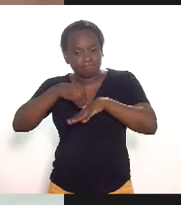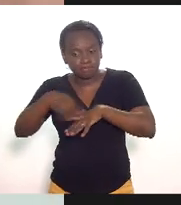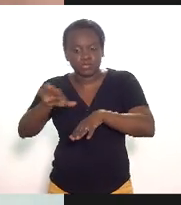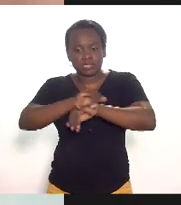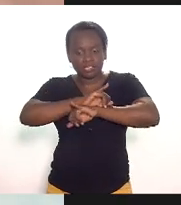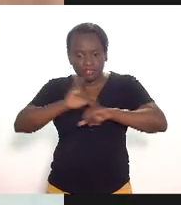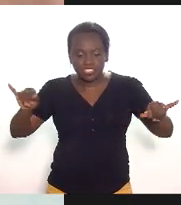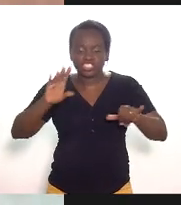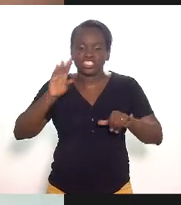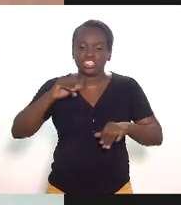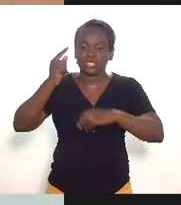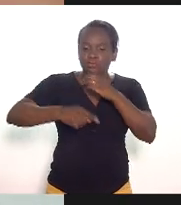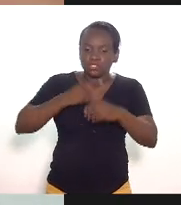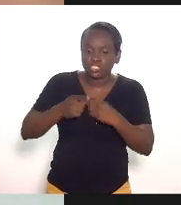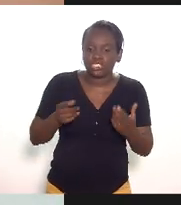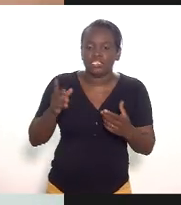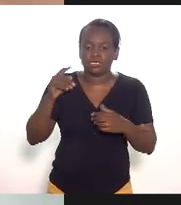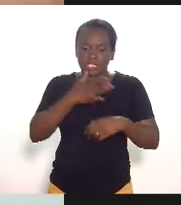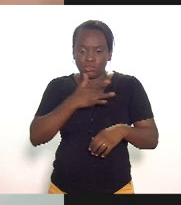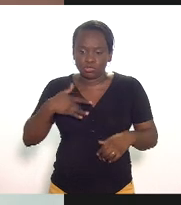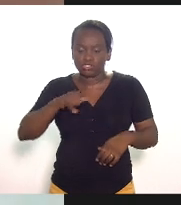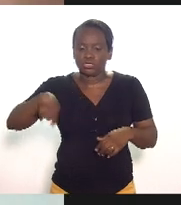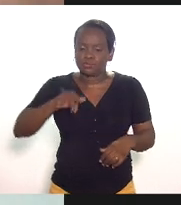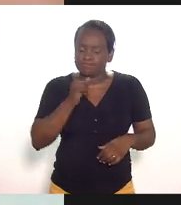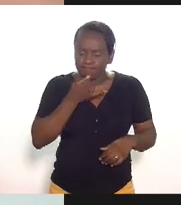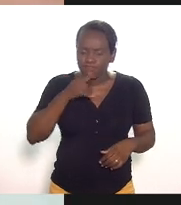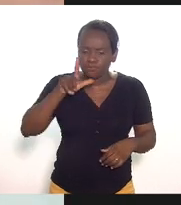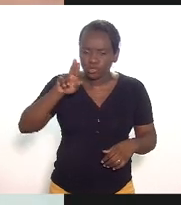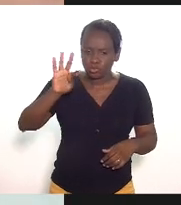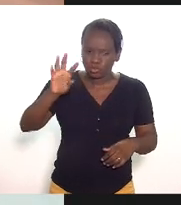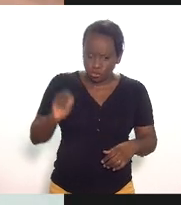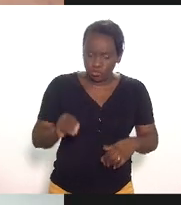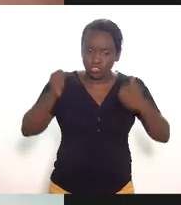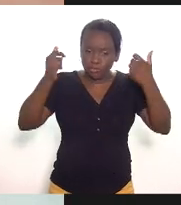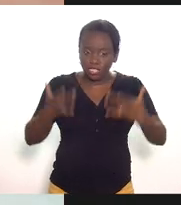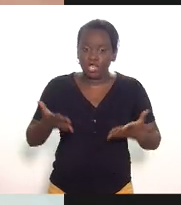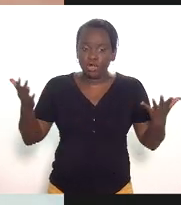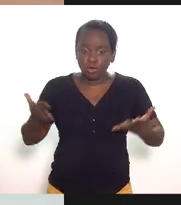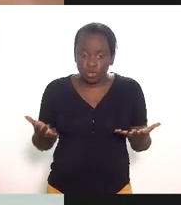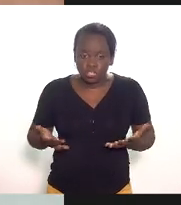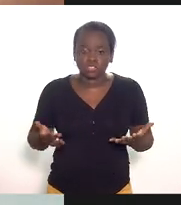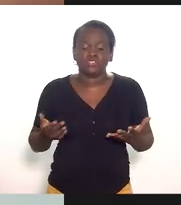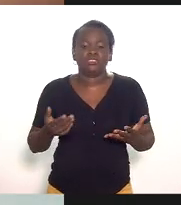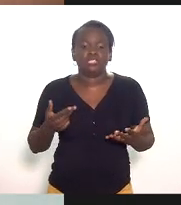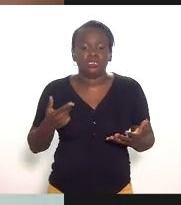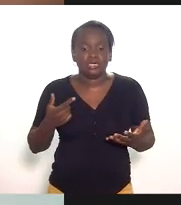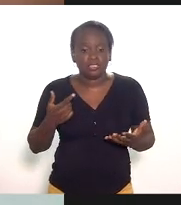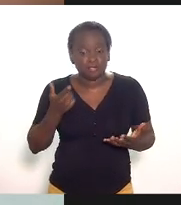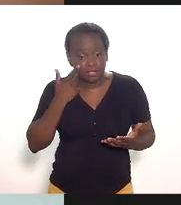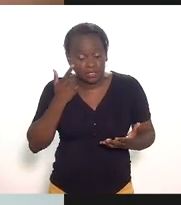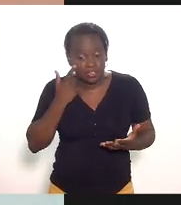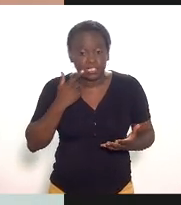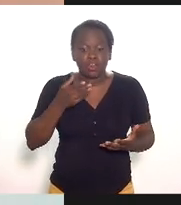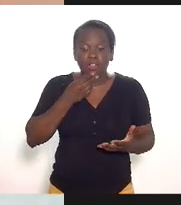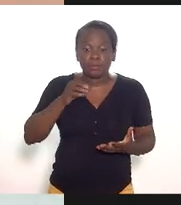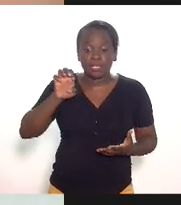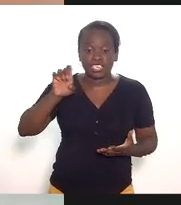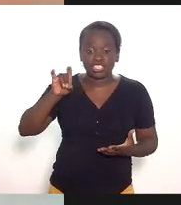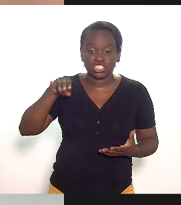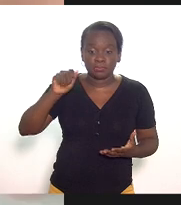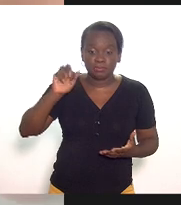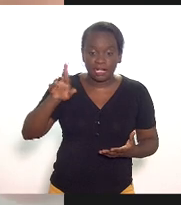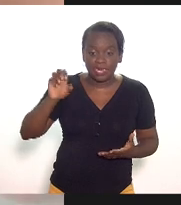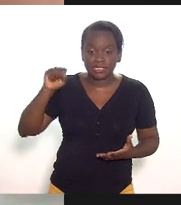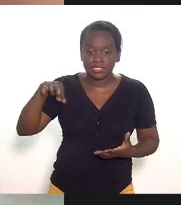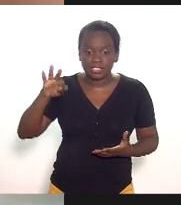no Dia Mundial da Saúde, estamos de luto. E dizer que no dia de hoje, aí eu espero que no depoimento do senhor Edmar Santos